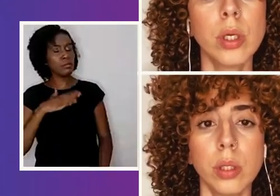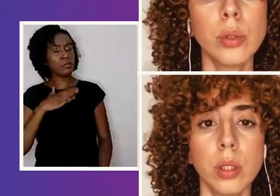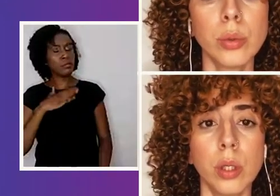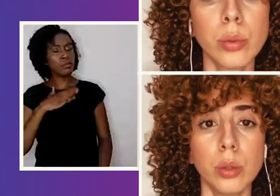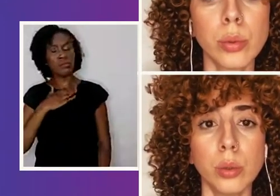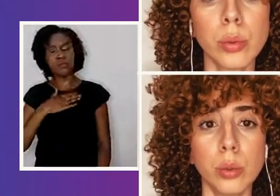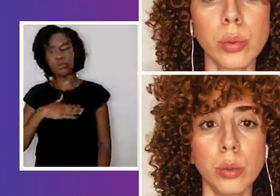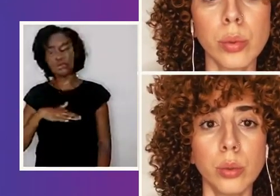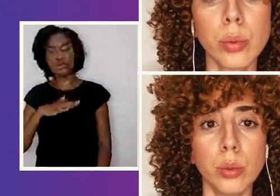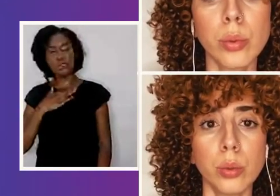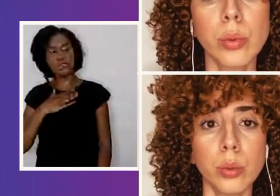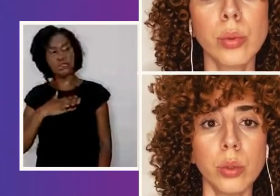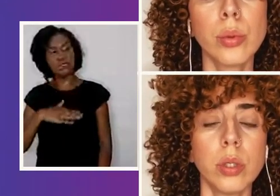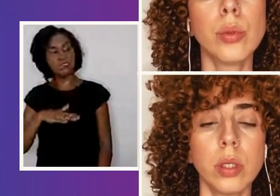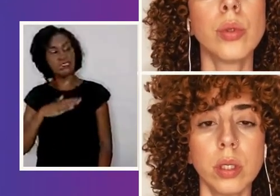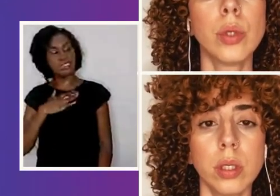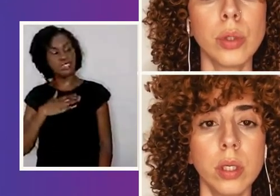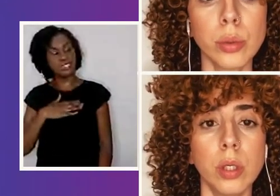valsa.